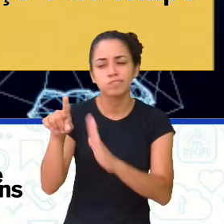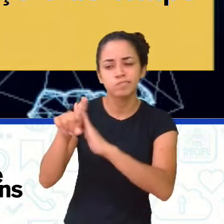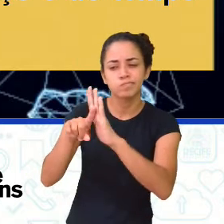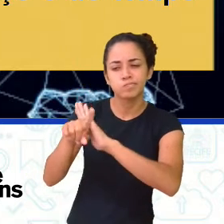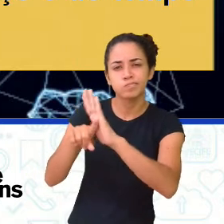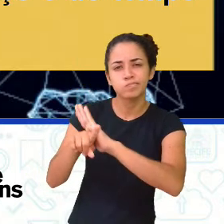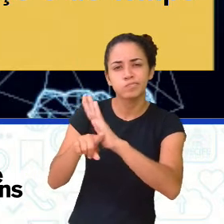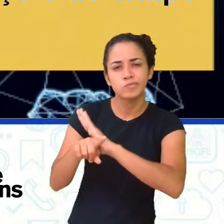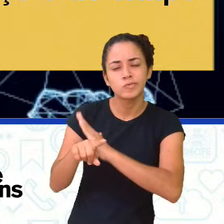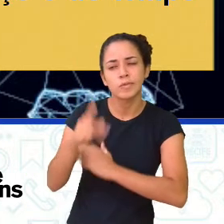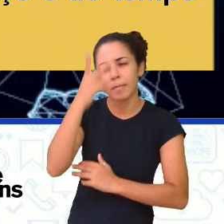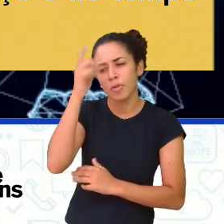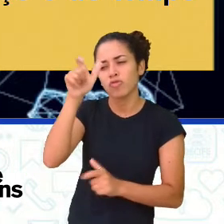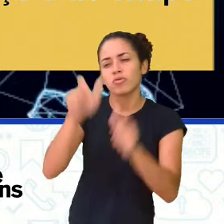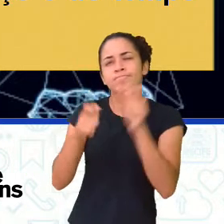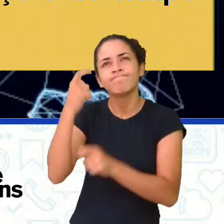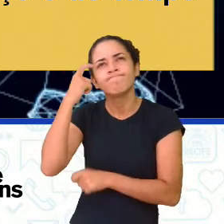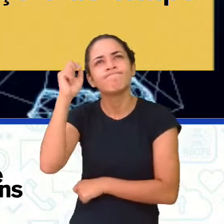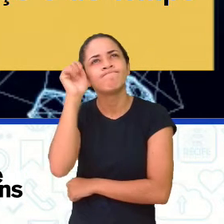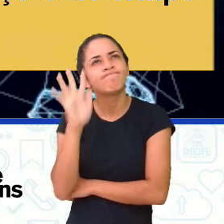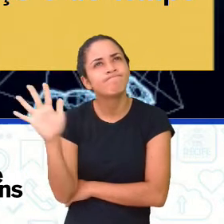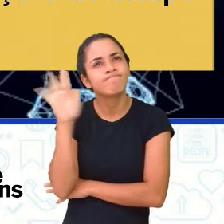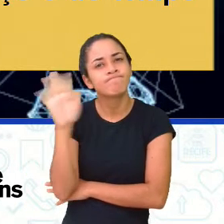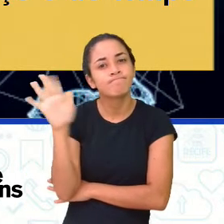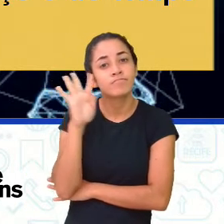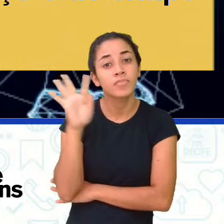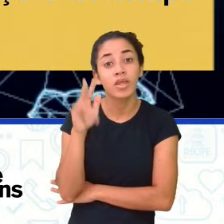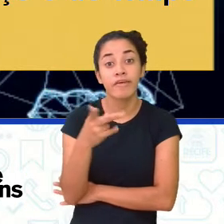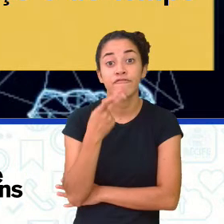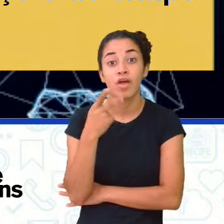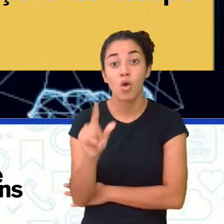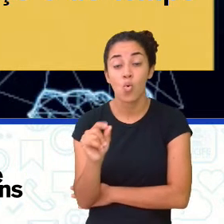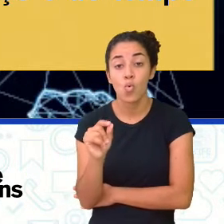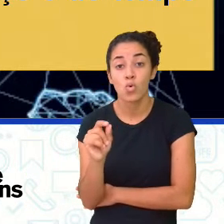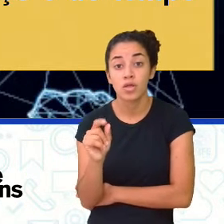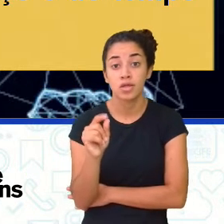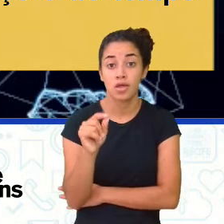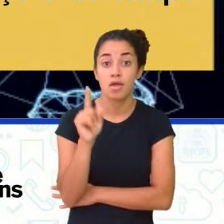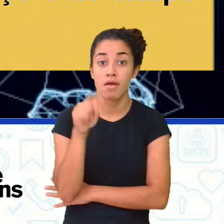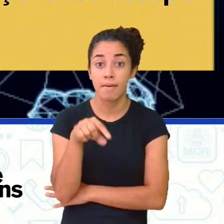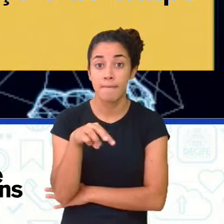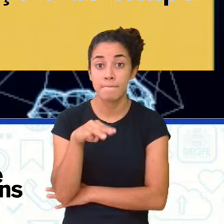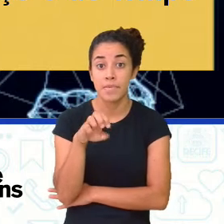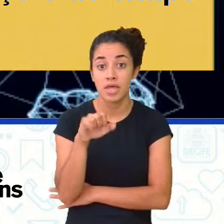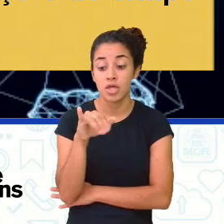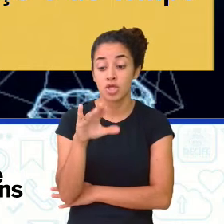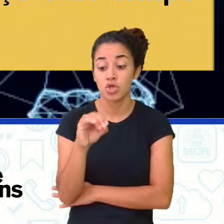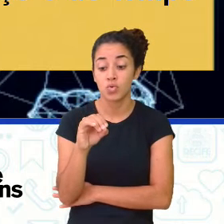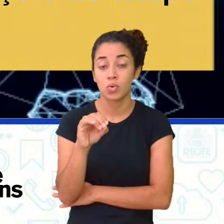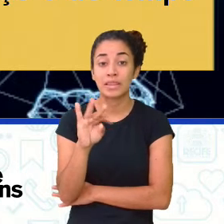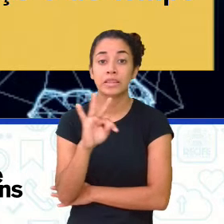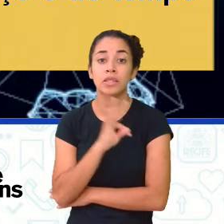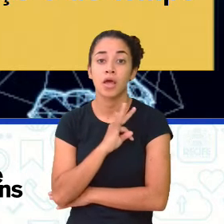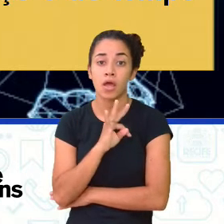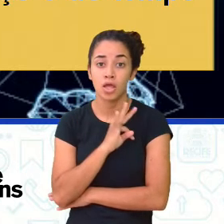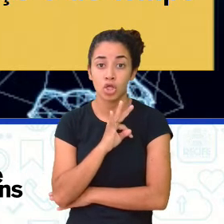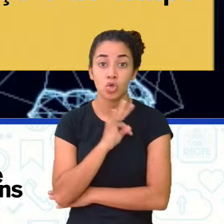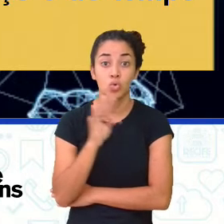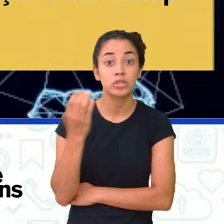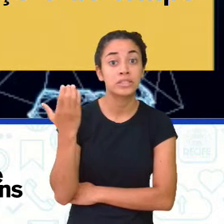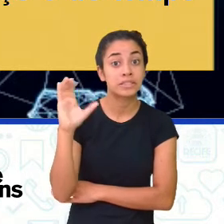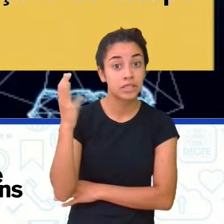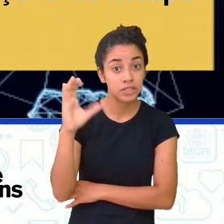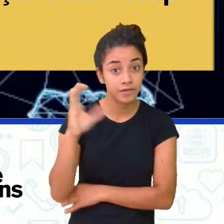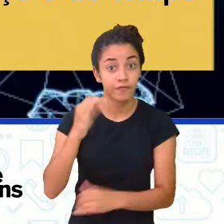que pensa, né, chamaram de meio técnico. O meio técnico